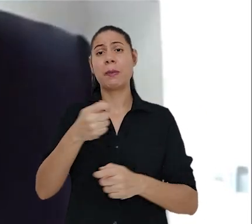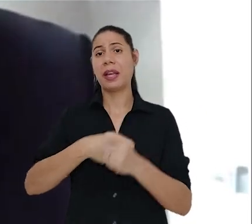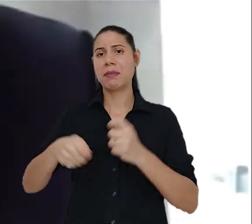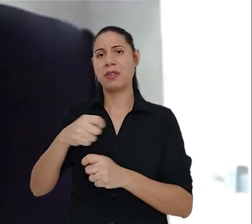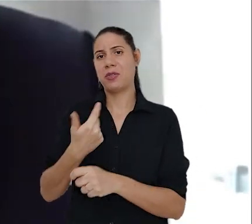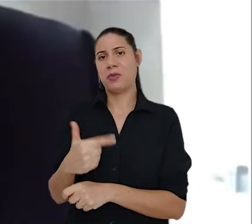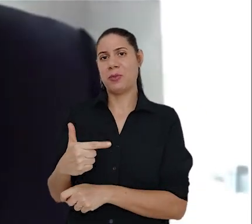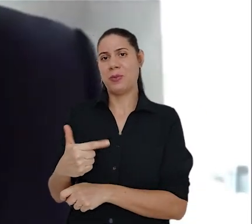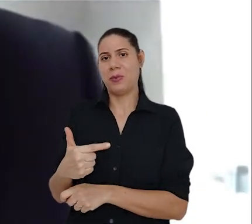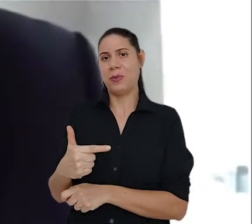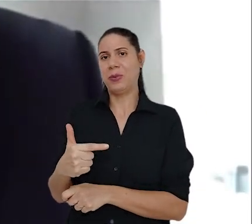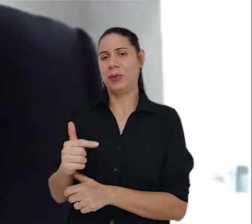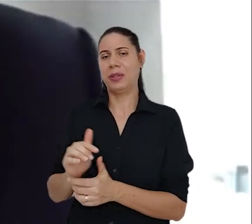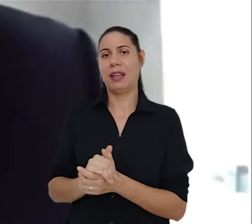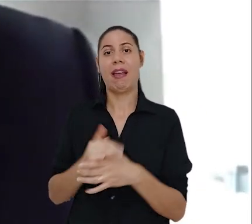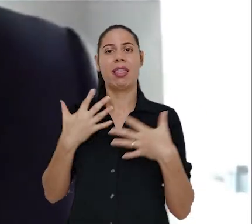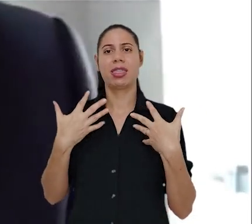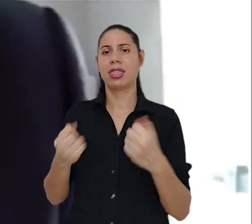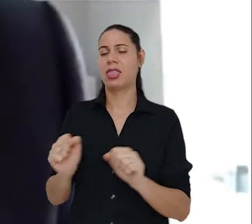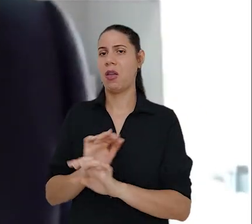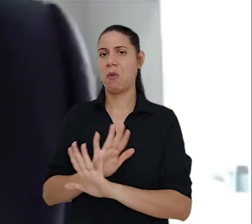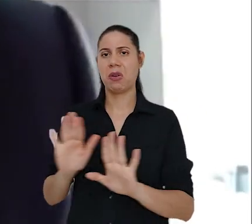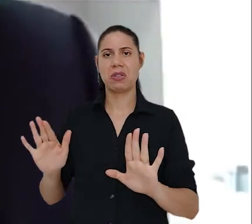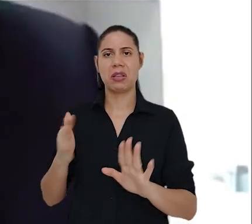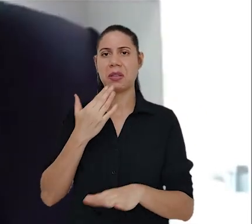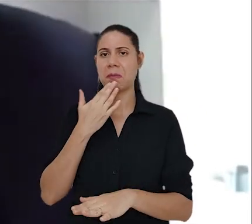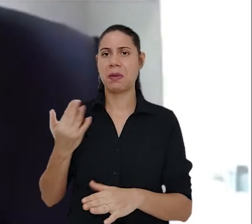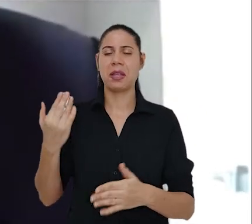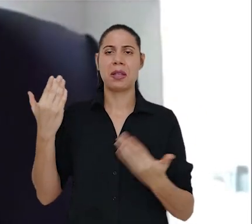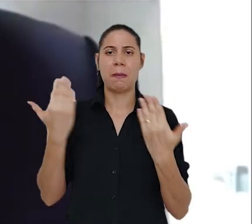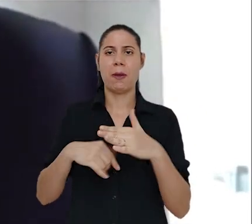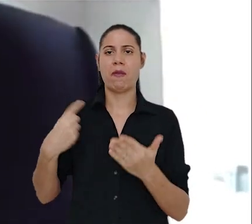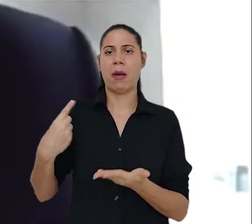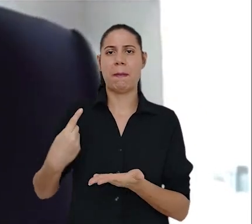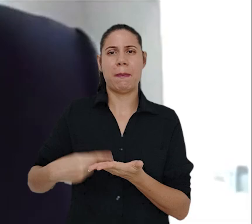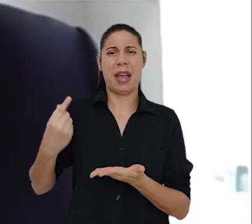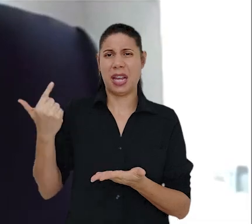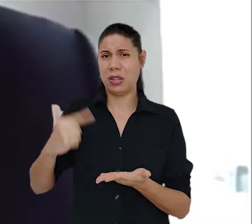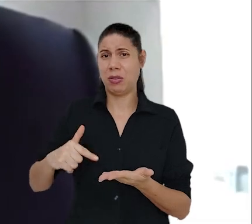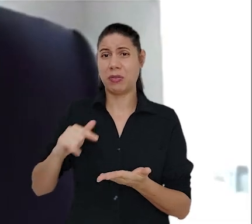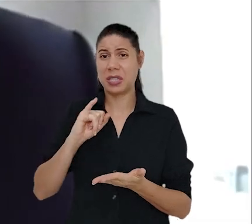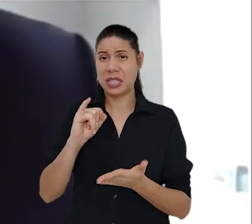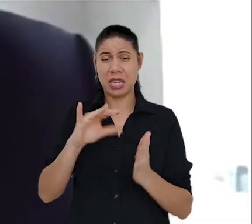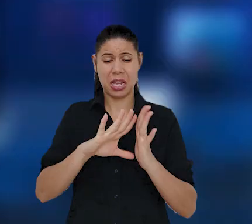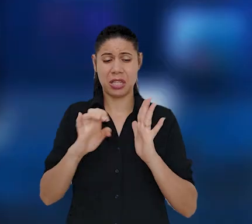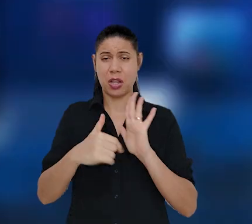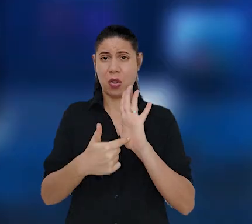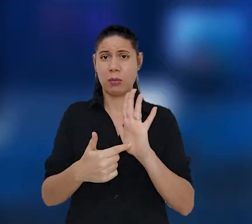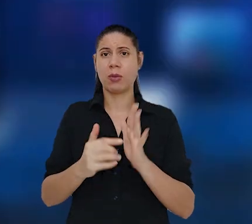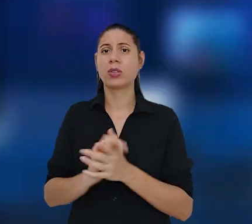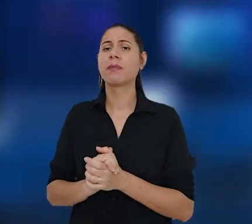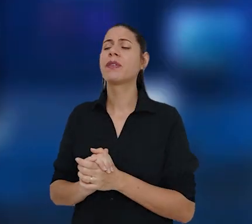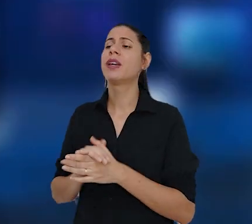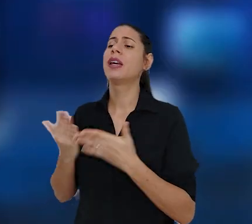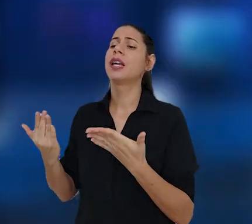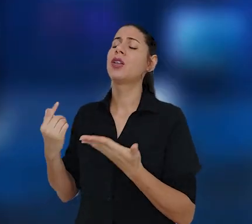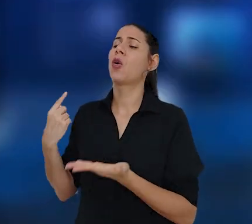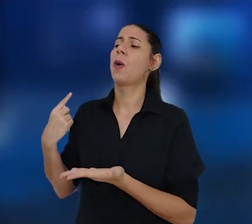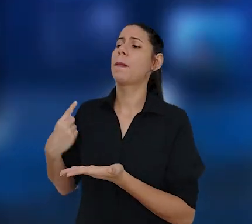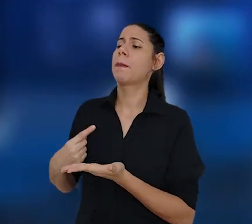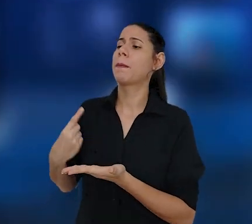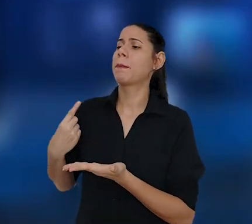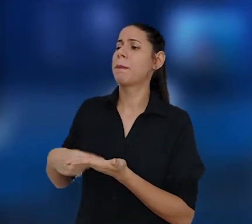administrativa praticamente não há. É sempre indeferido o pedido de remarcação de prova, se não estiver previsto no edital. Quanto à remarcação de